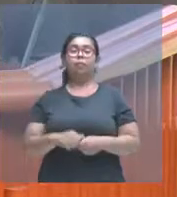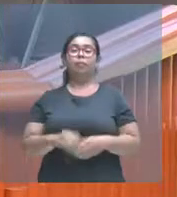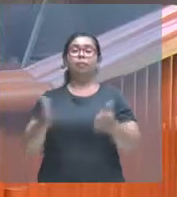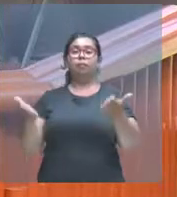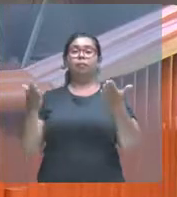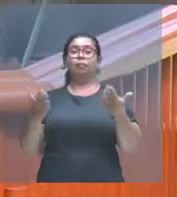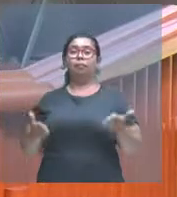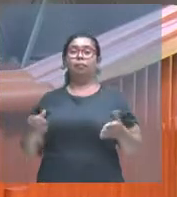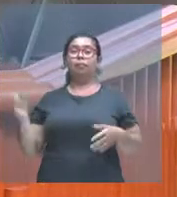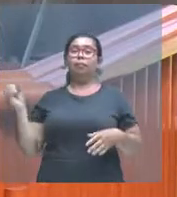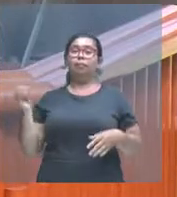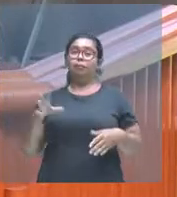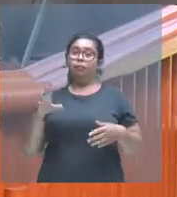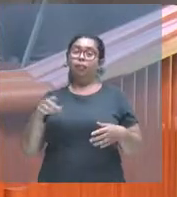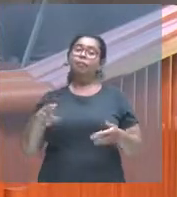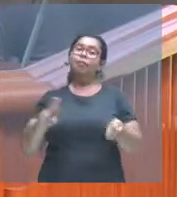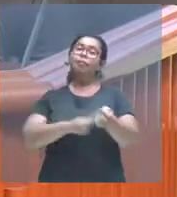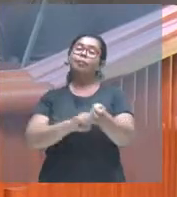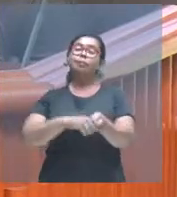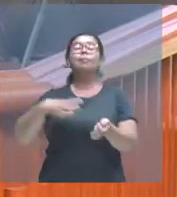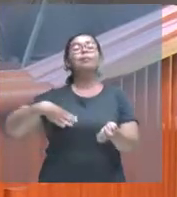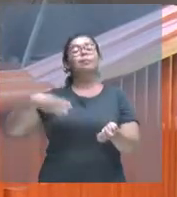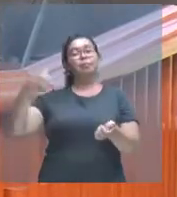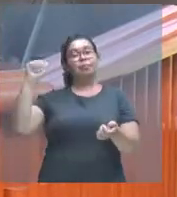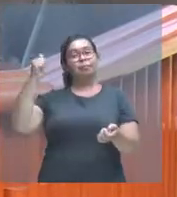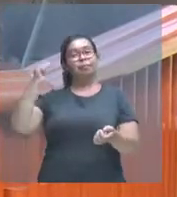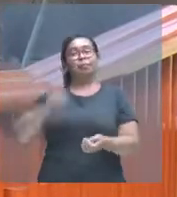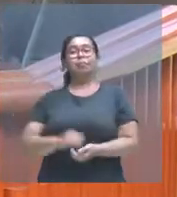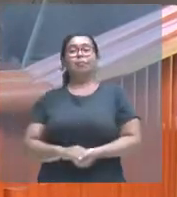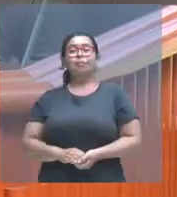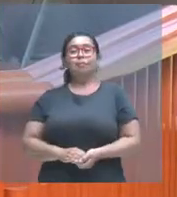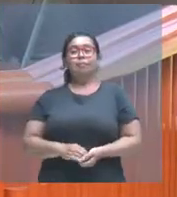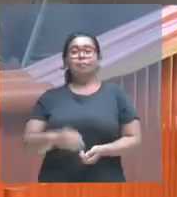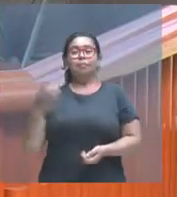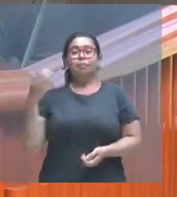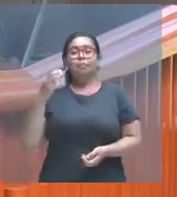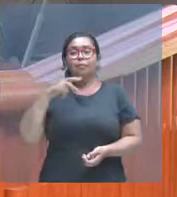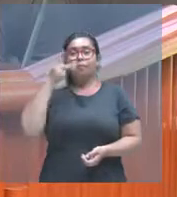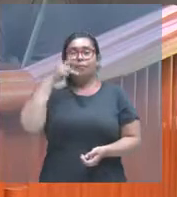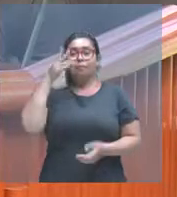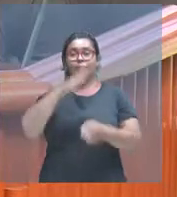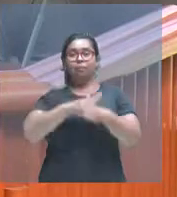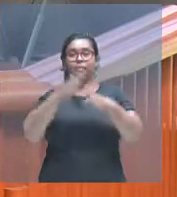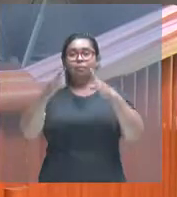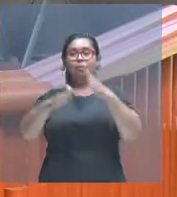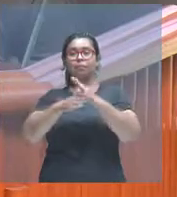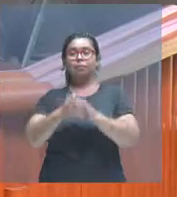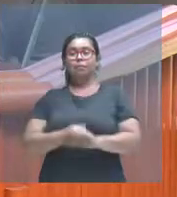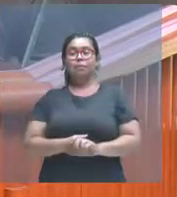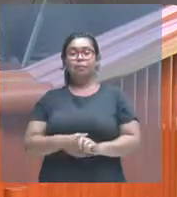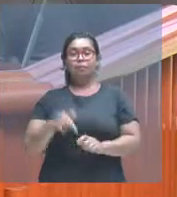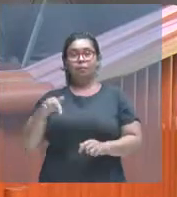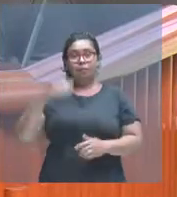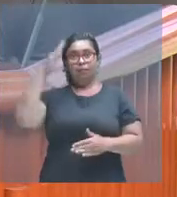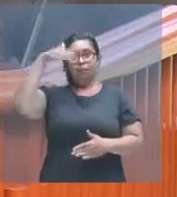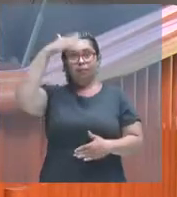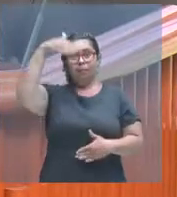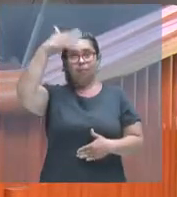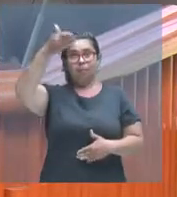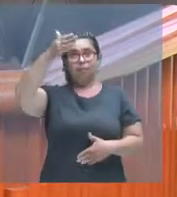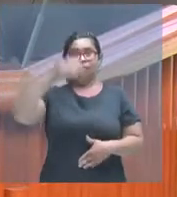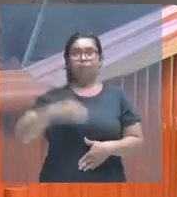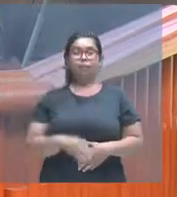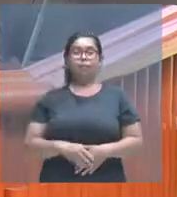novo irmão, filho de Assis. Desde já, nós queremos salientar a todos que esta homenagem é